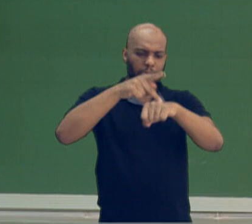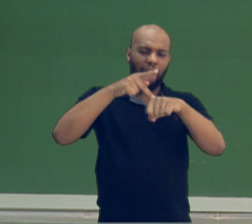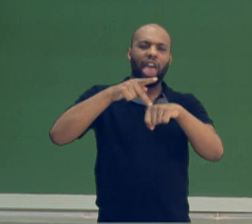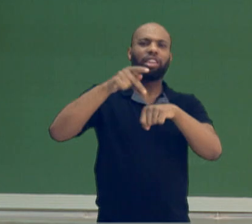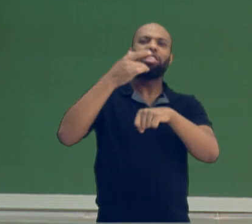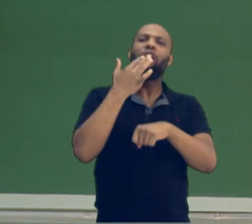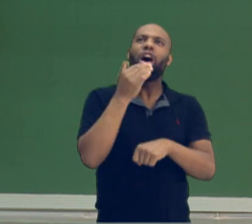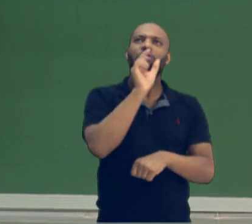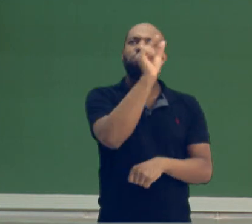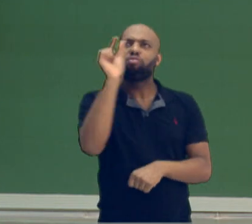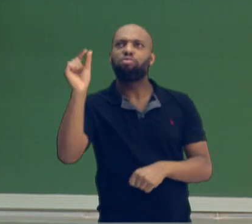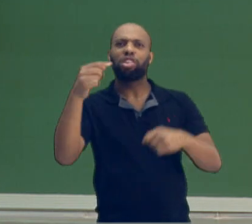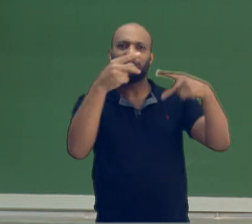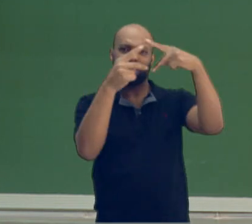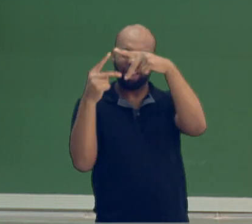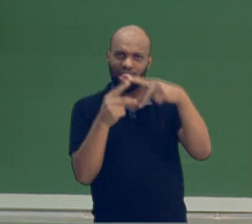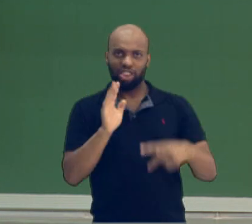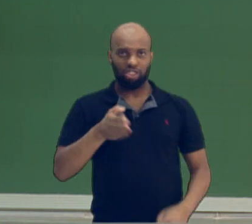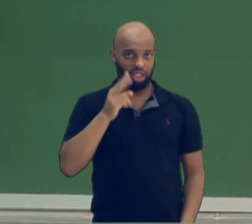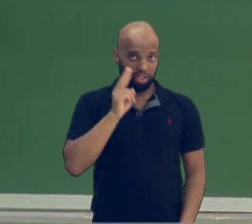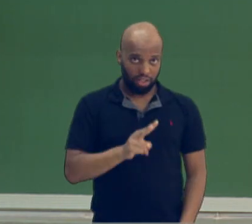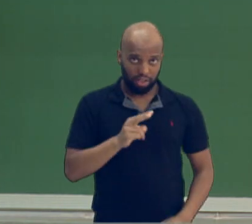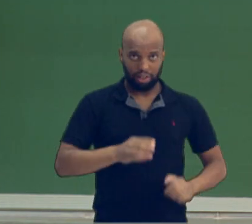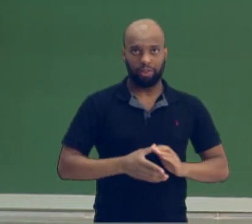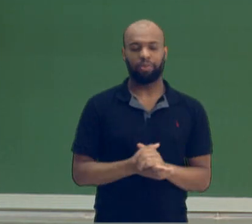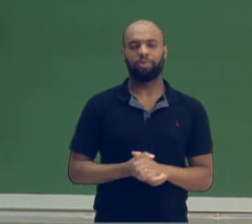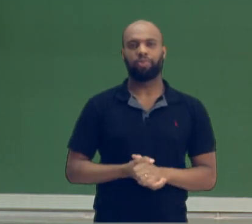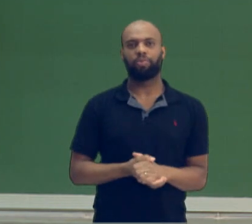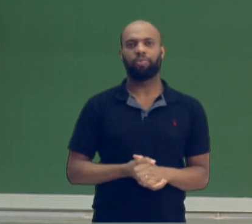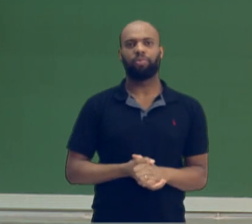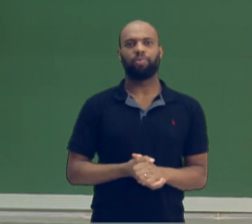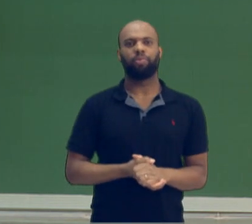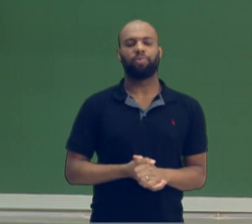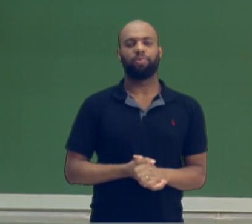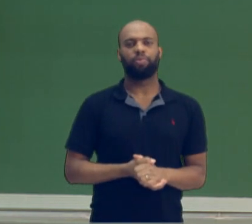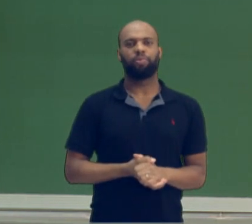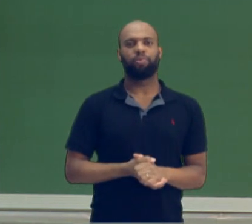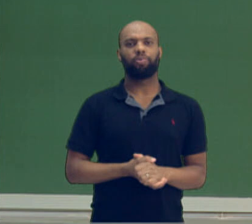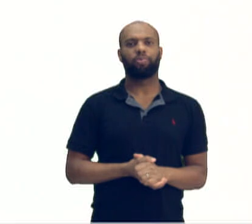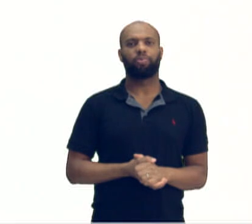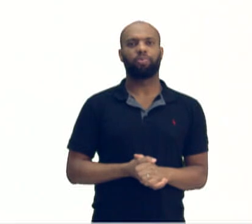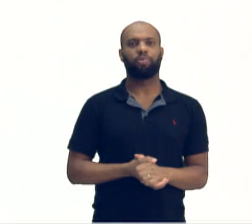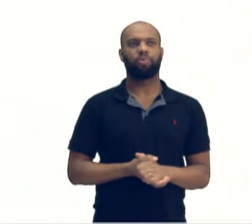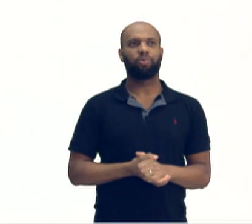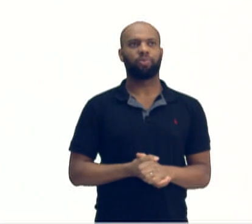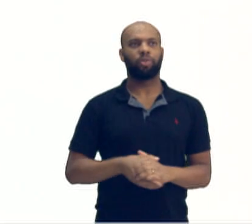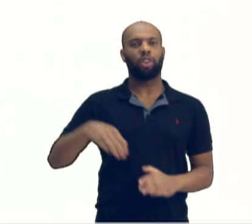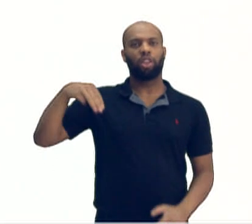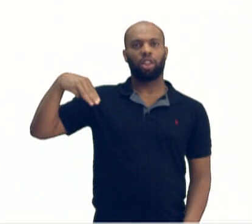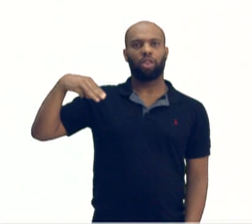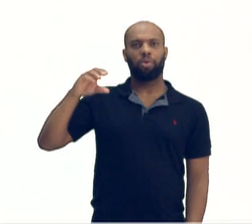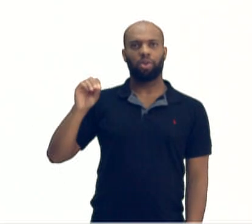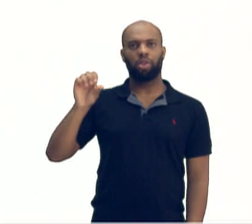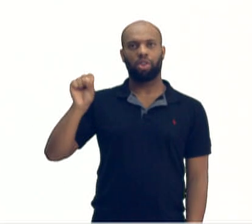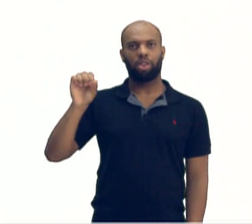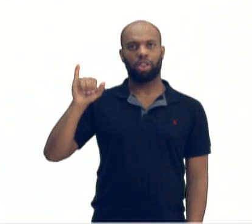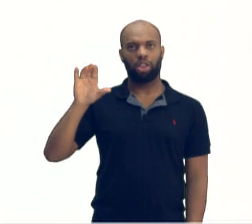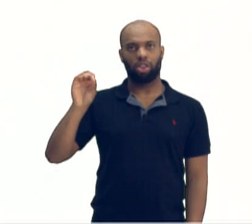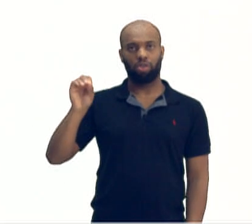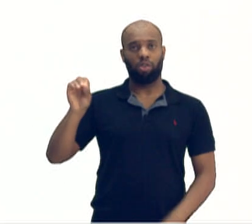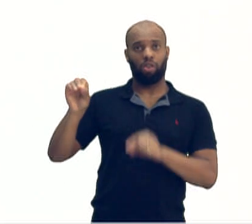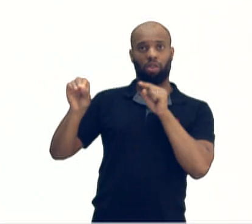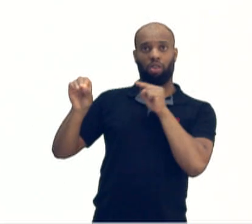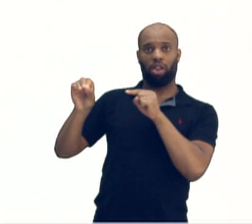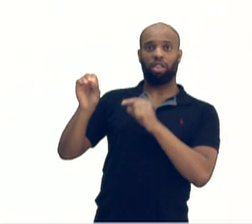né? Será que você já viu? Mosaico. É possivelmente uma palavra